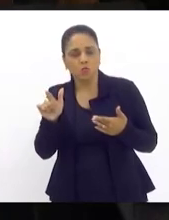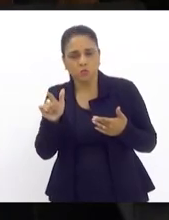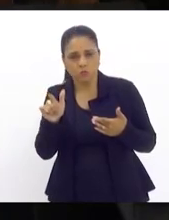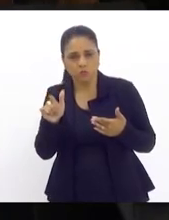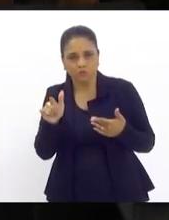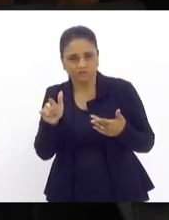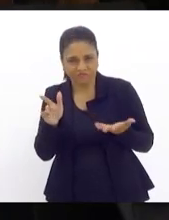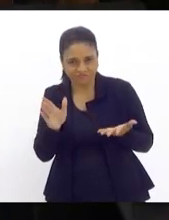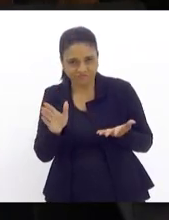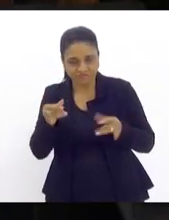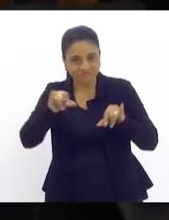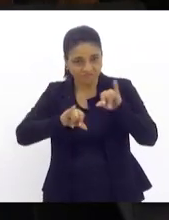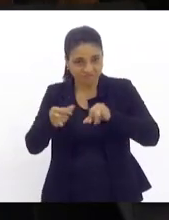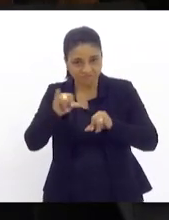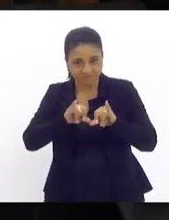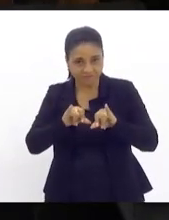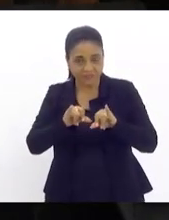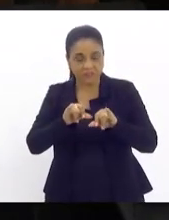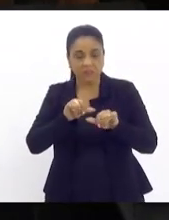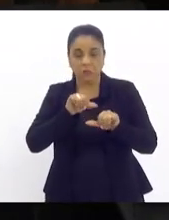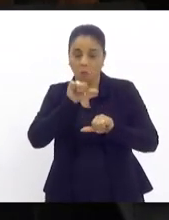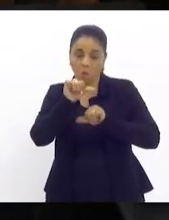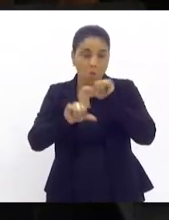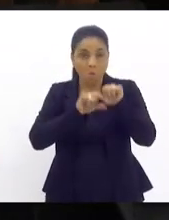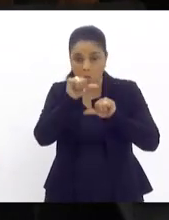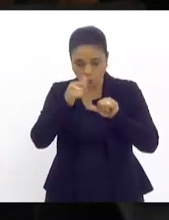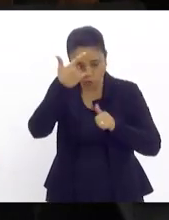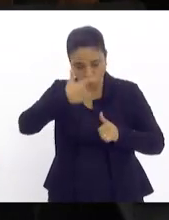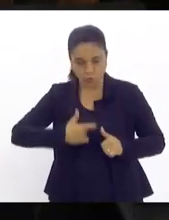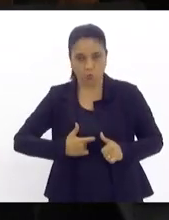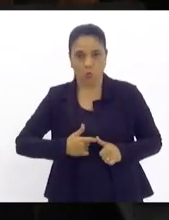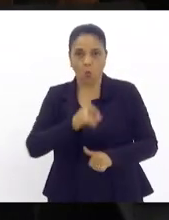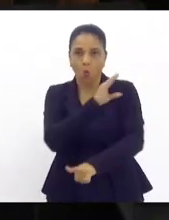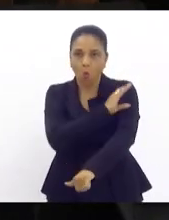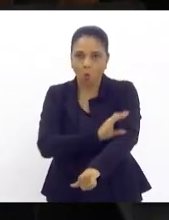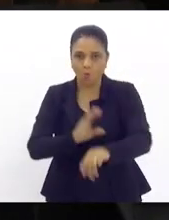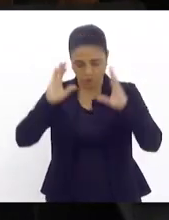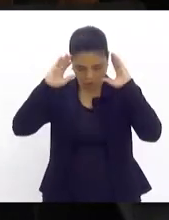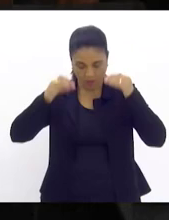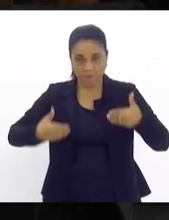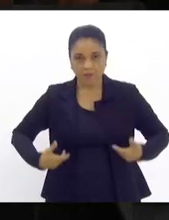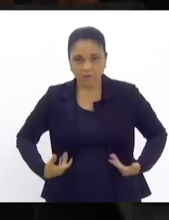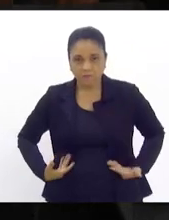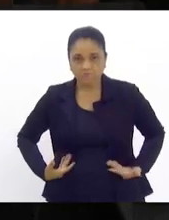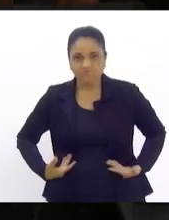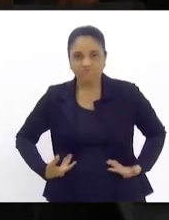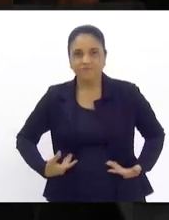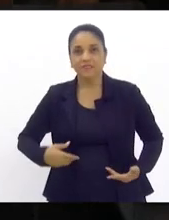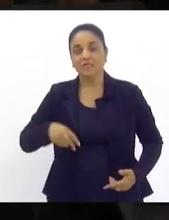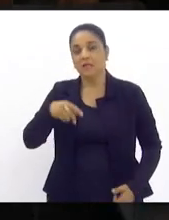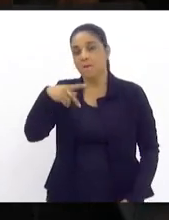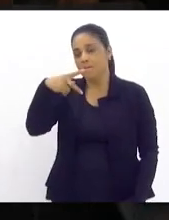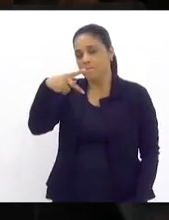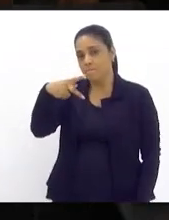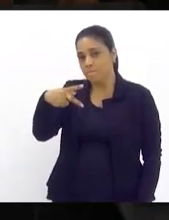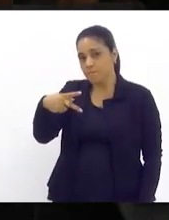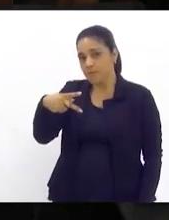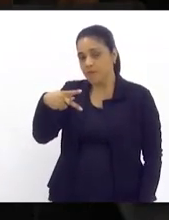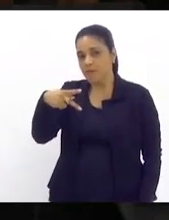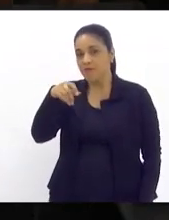seu comportamento, está submisso a uma sigla, PIEV,